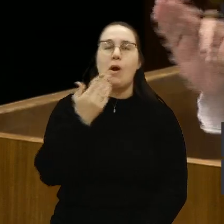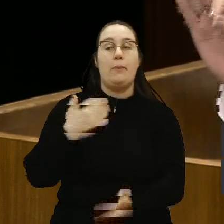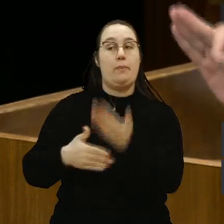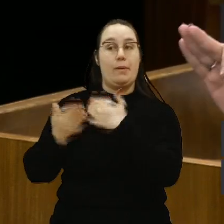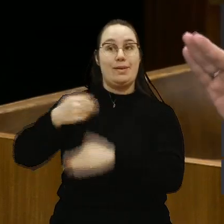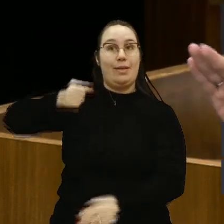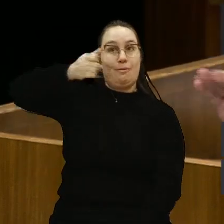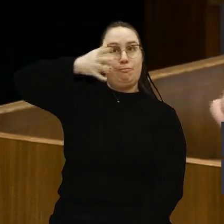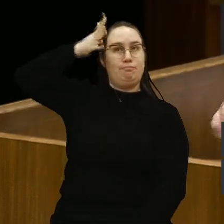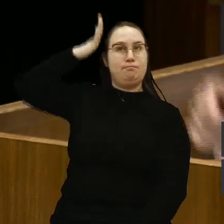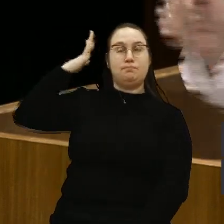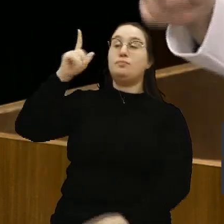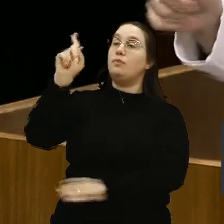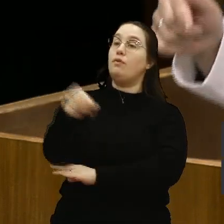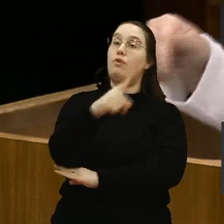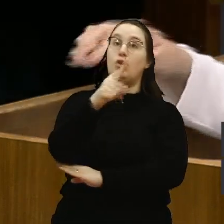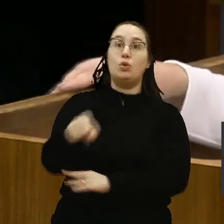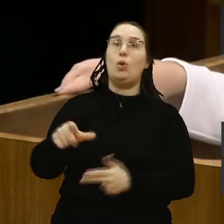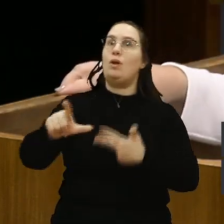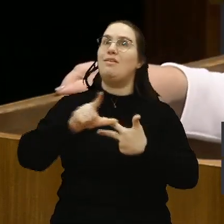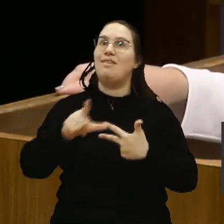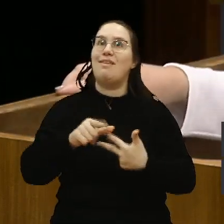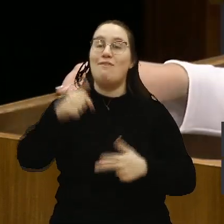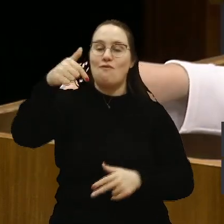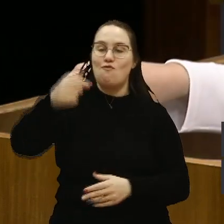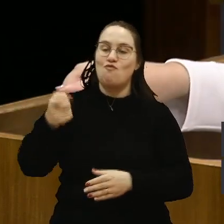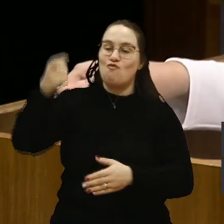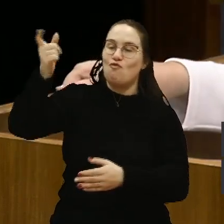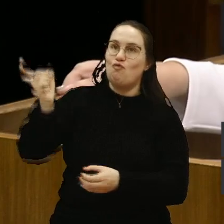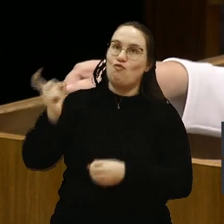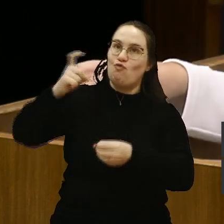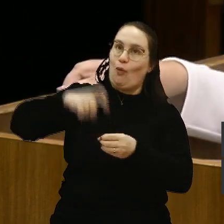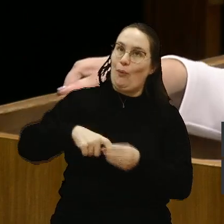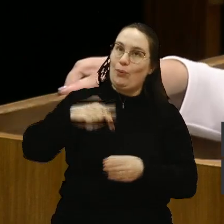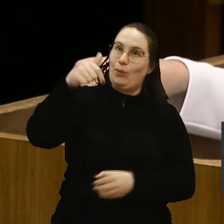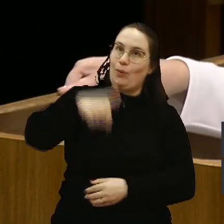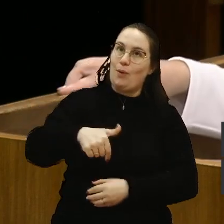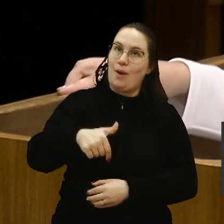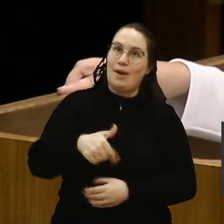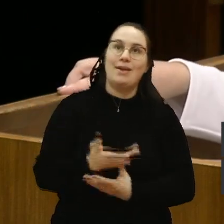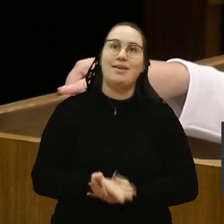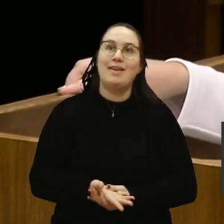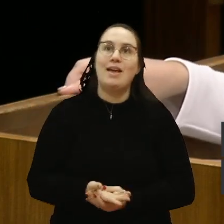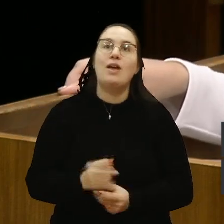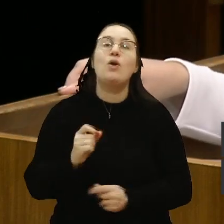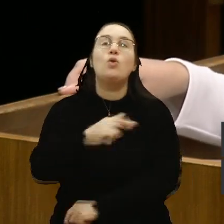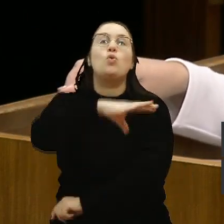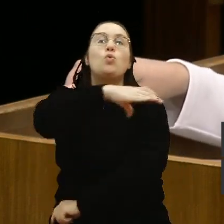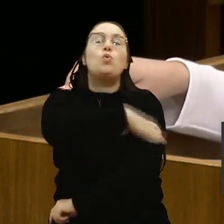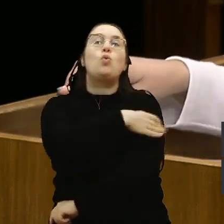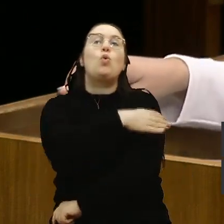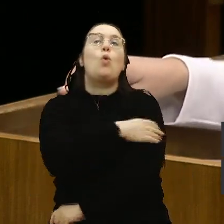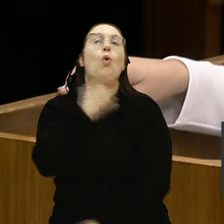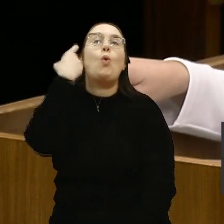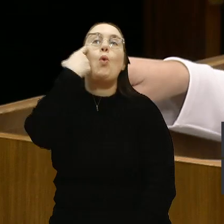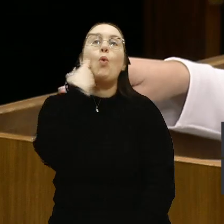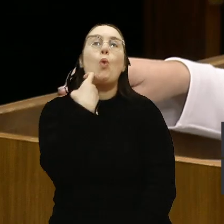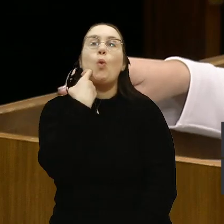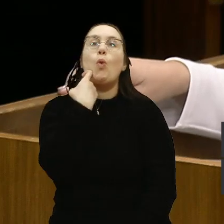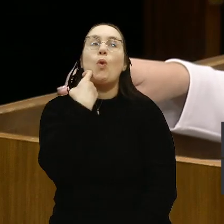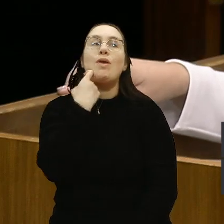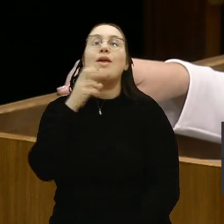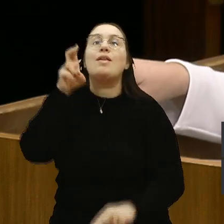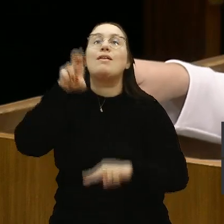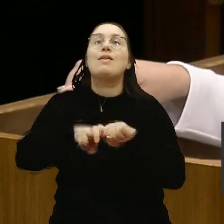Guerra vetou essa legislação. E veio para essa casa. E quem estava sentado ali no lugar do capitão Ramon e do Caleb? Quem que estava sentado